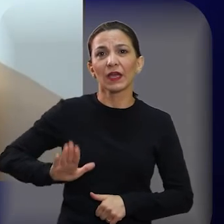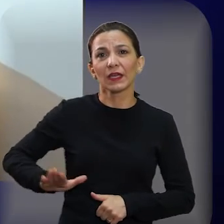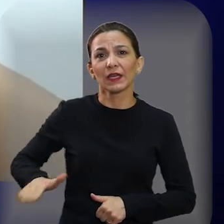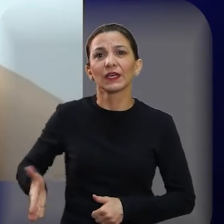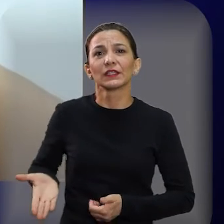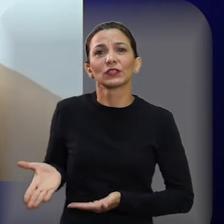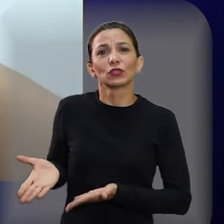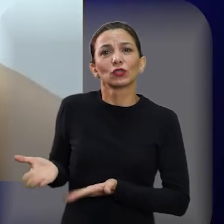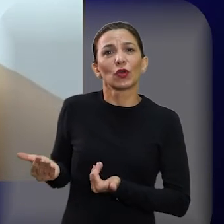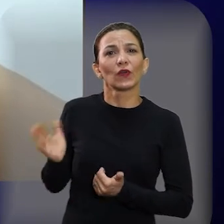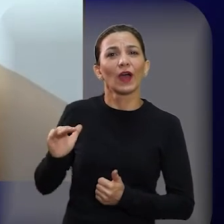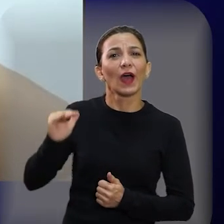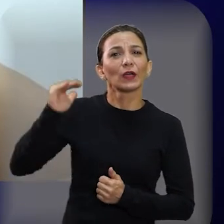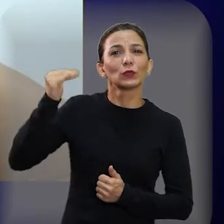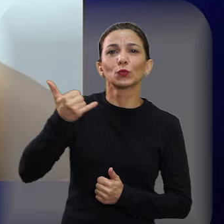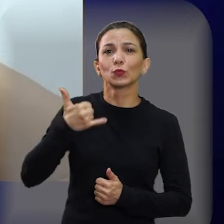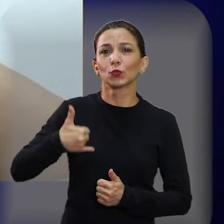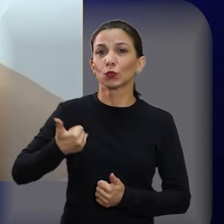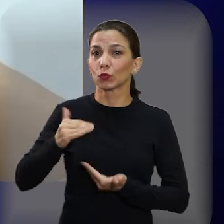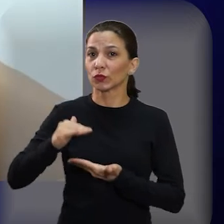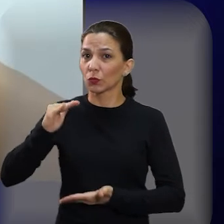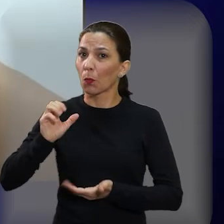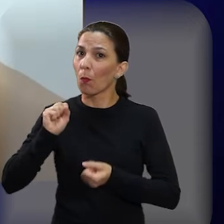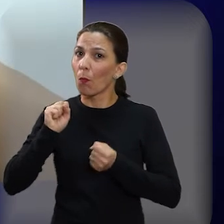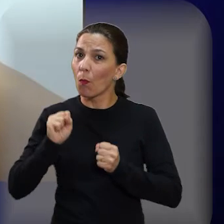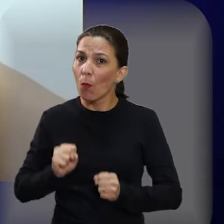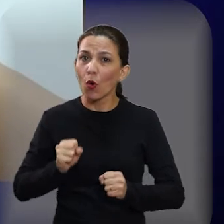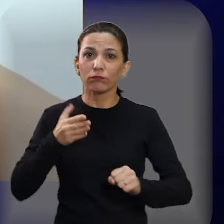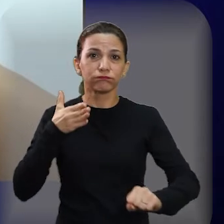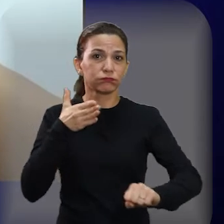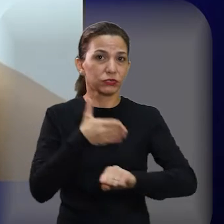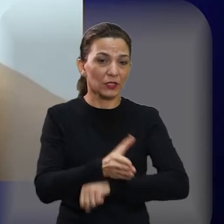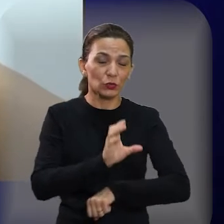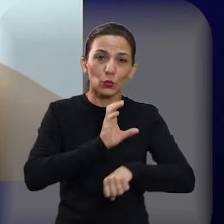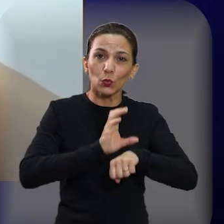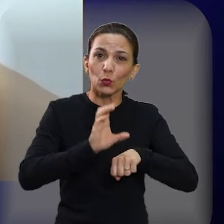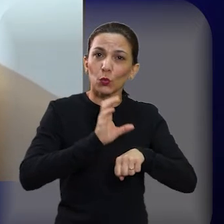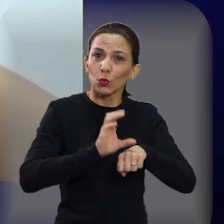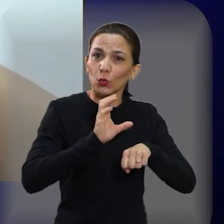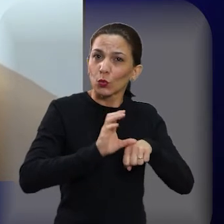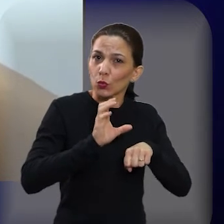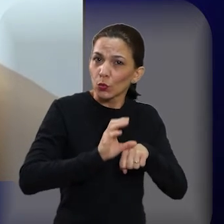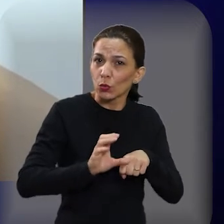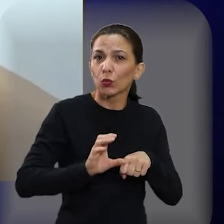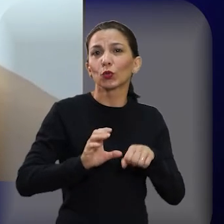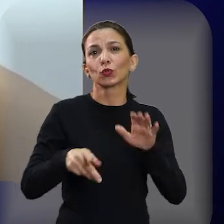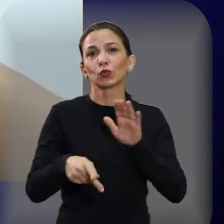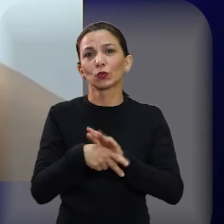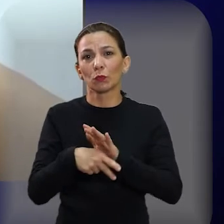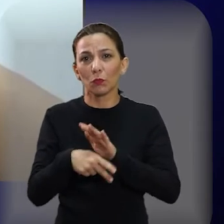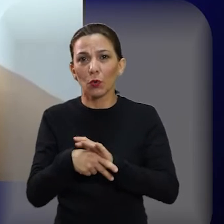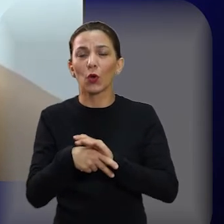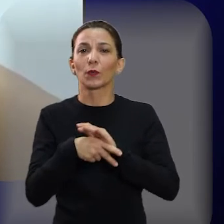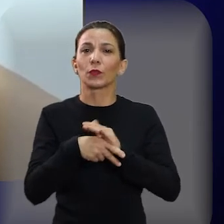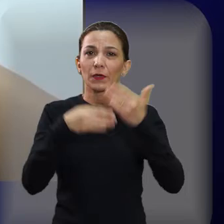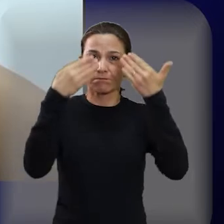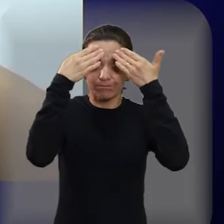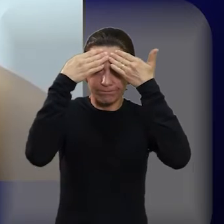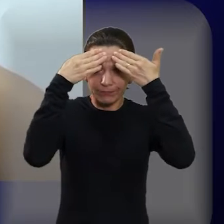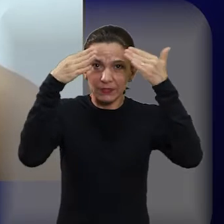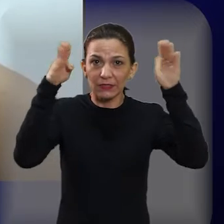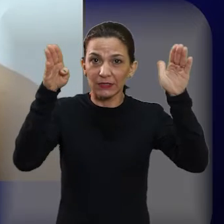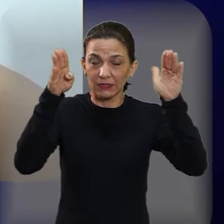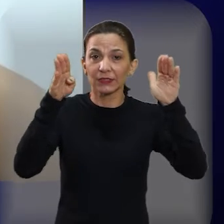sendo criança, jovem, adulto, idoso, pode ter acesso a um curso, a uma formação que amplia